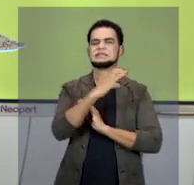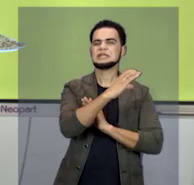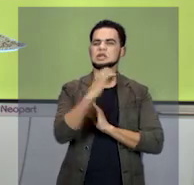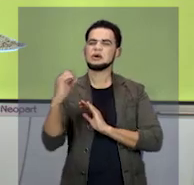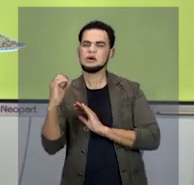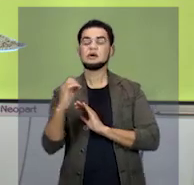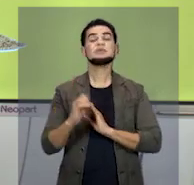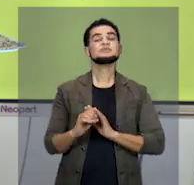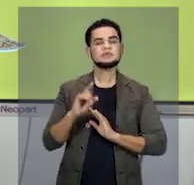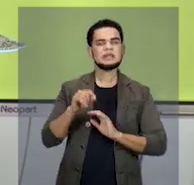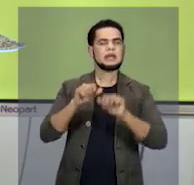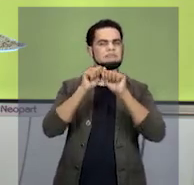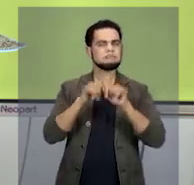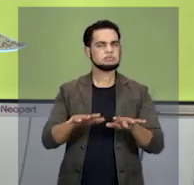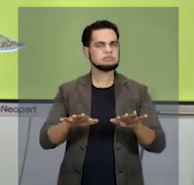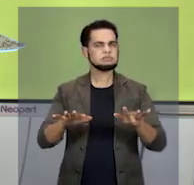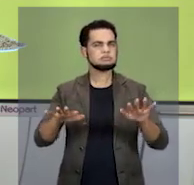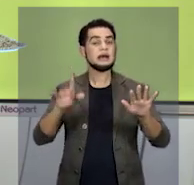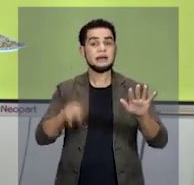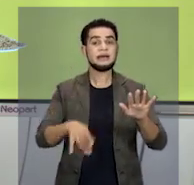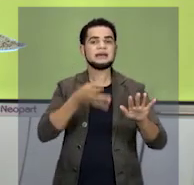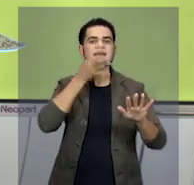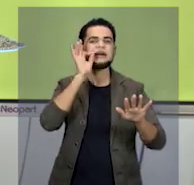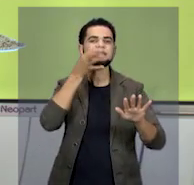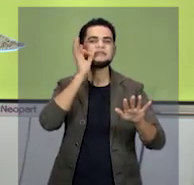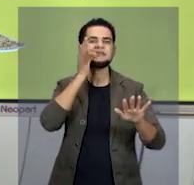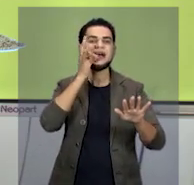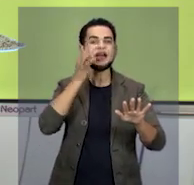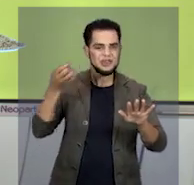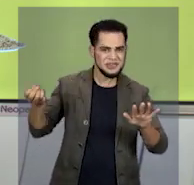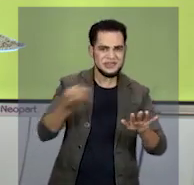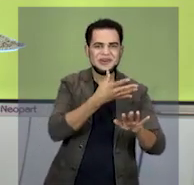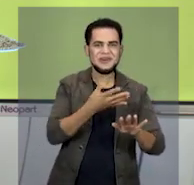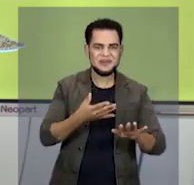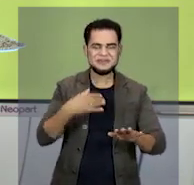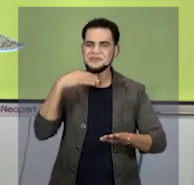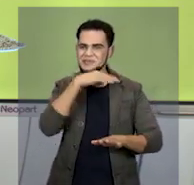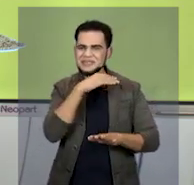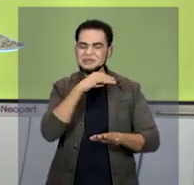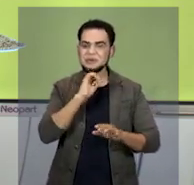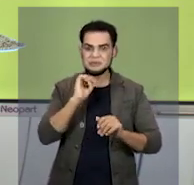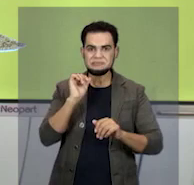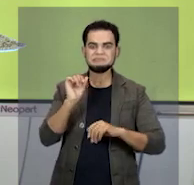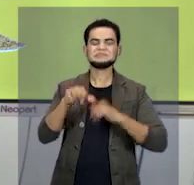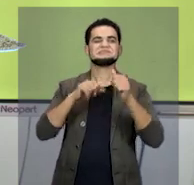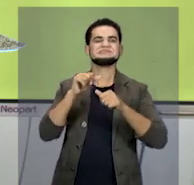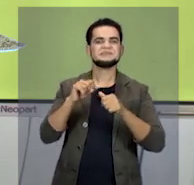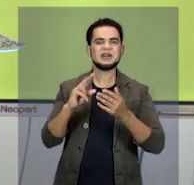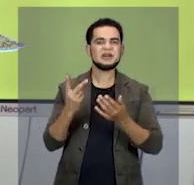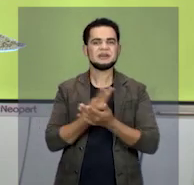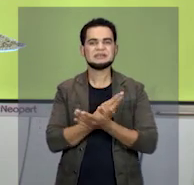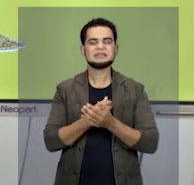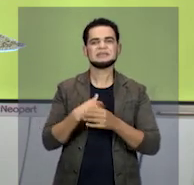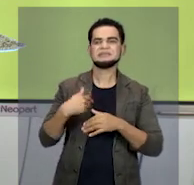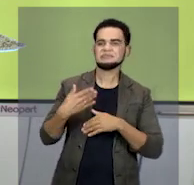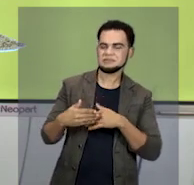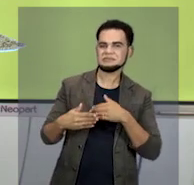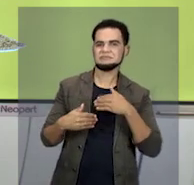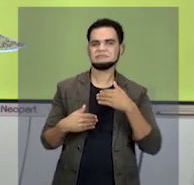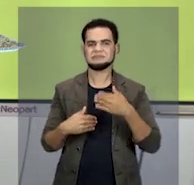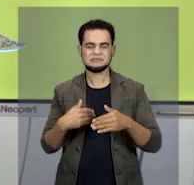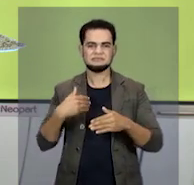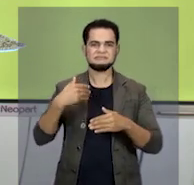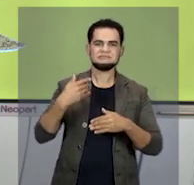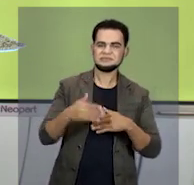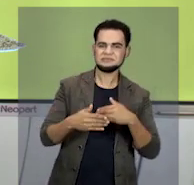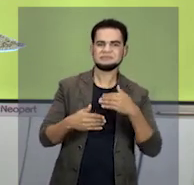café, então a expansão de um novo ciclo econômico. Ou seja, olha esse dinamismo que vai acontecendo ao longo da exigência,